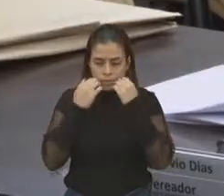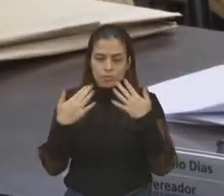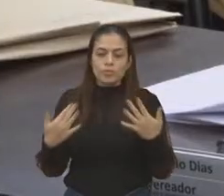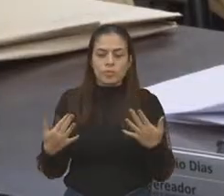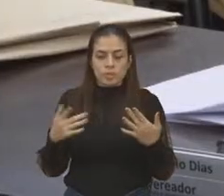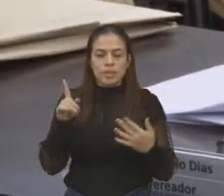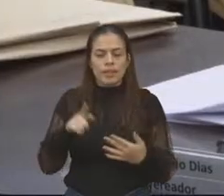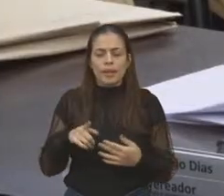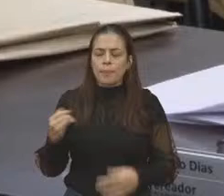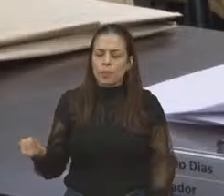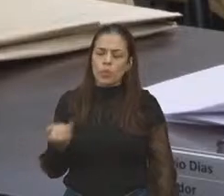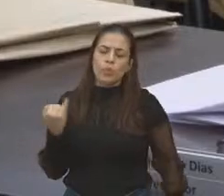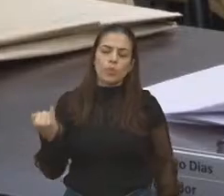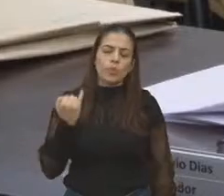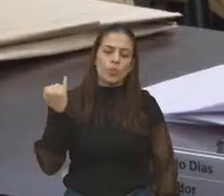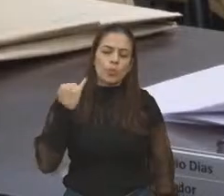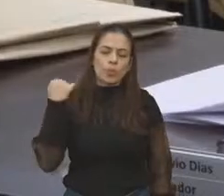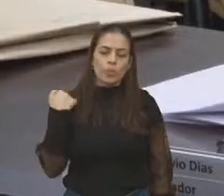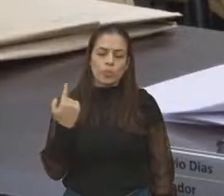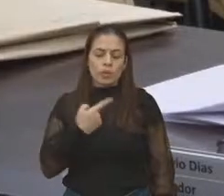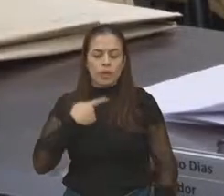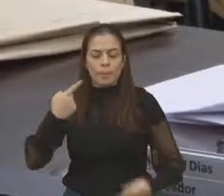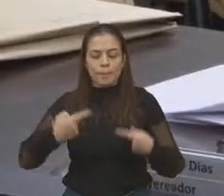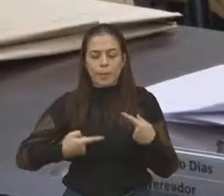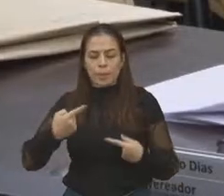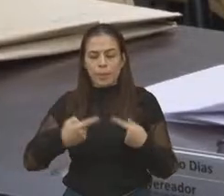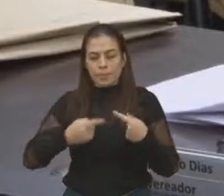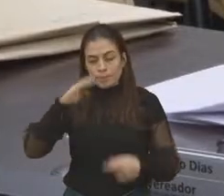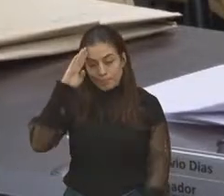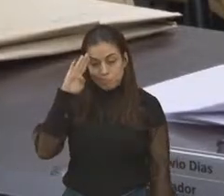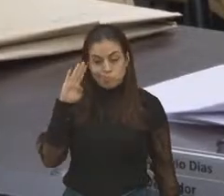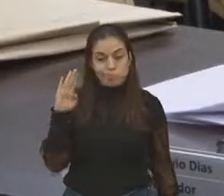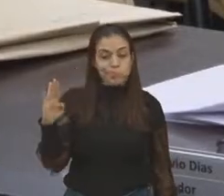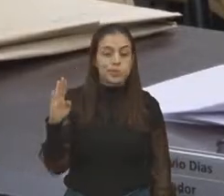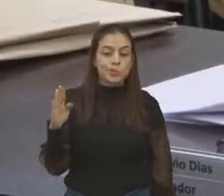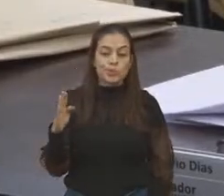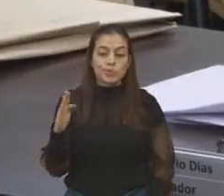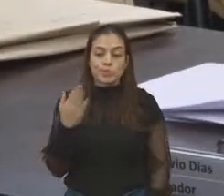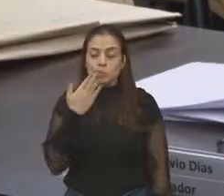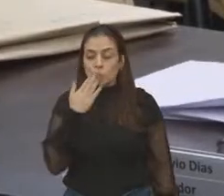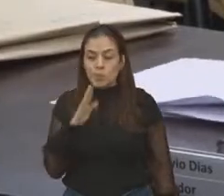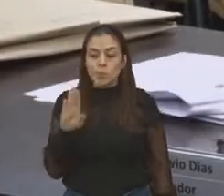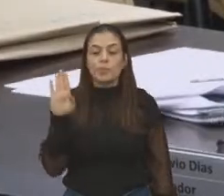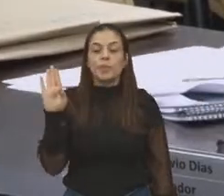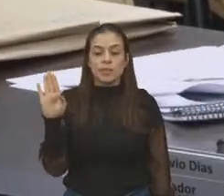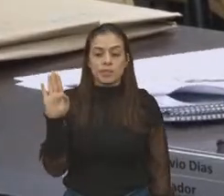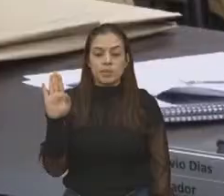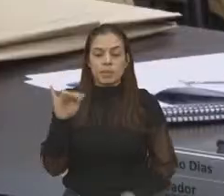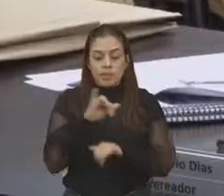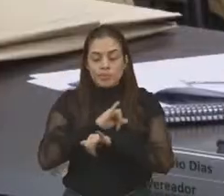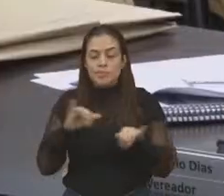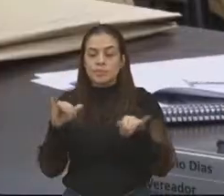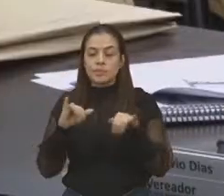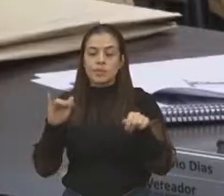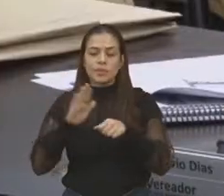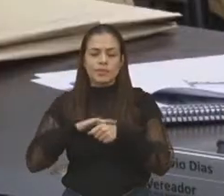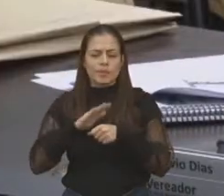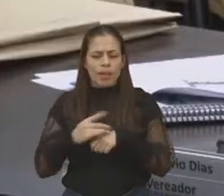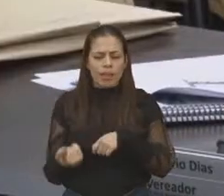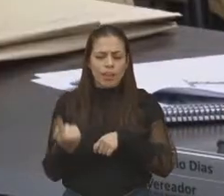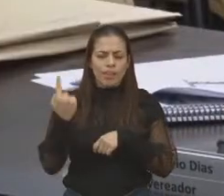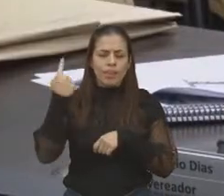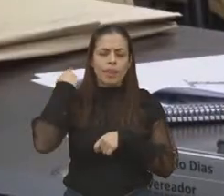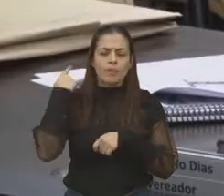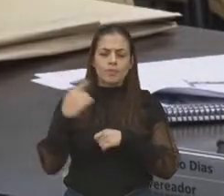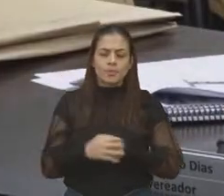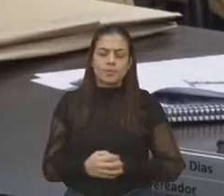que é fundamental para a gente discutir as principais promessas de campanha que foram realizadas, né? E trago aqui,